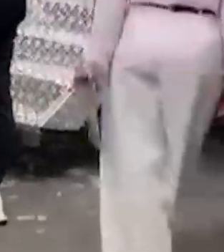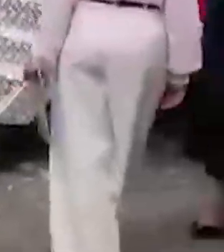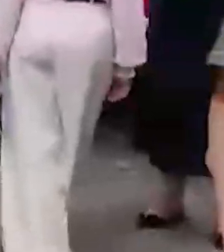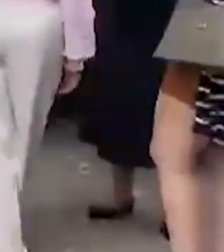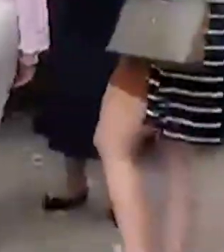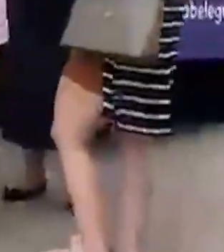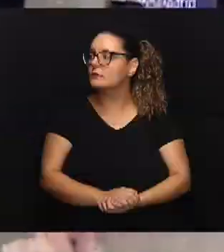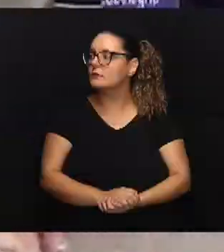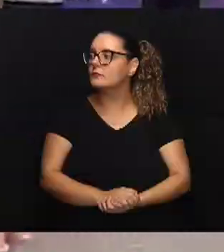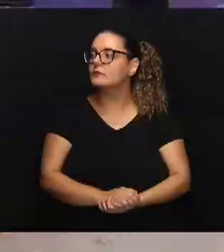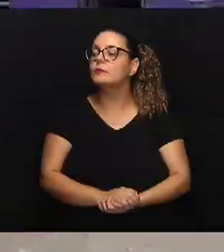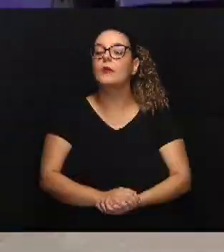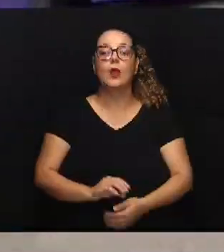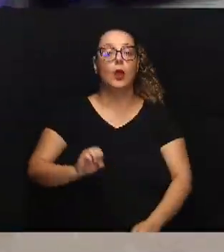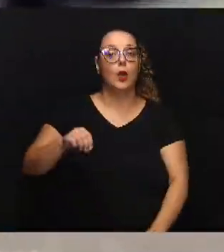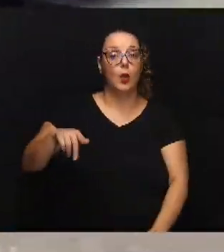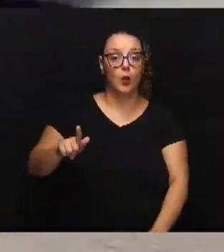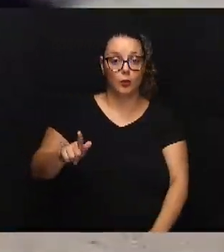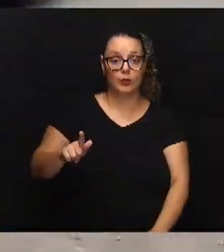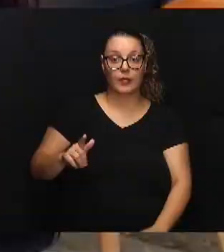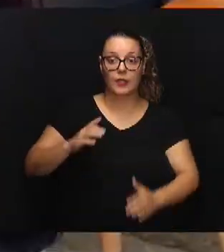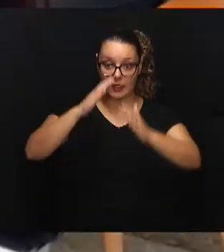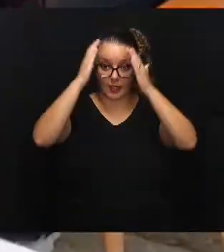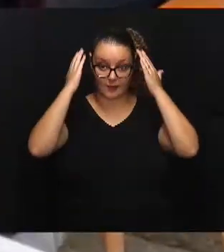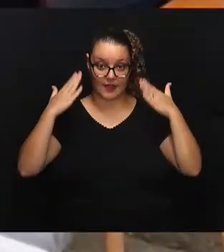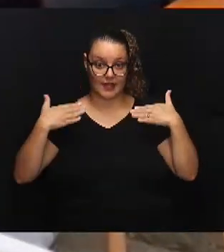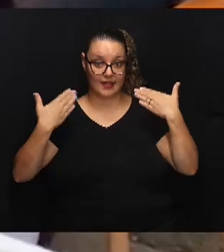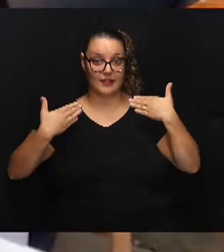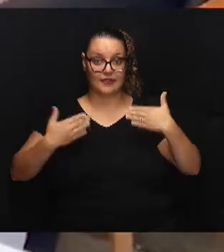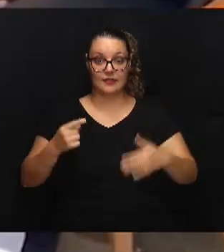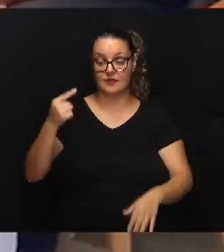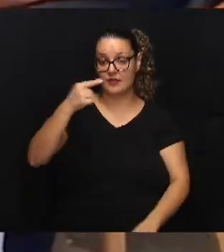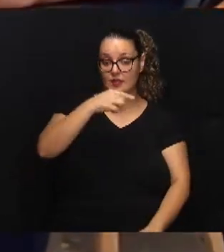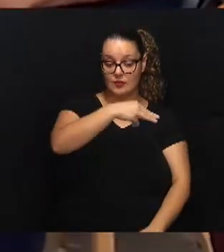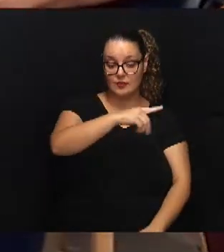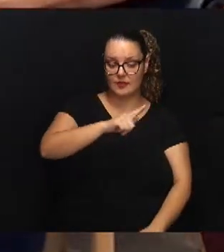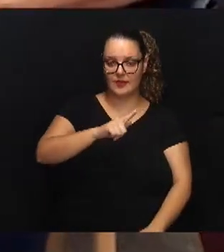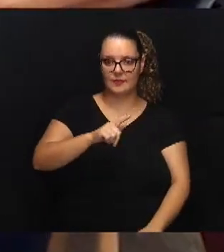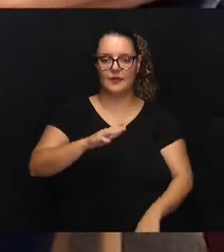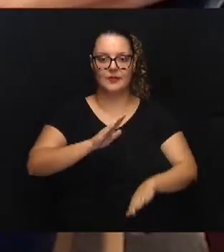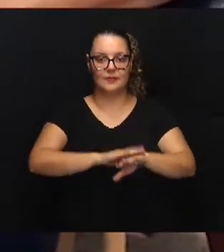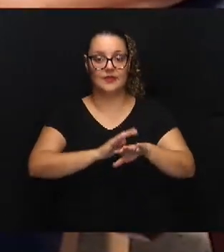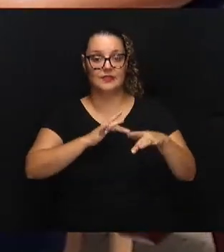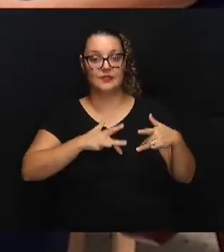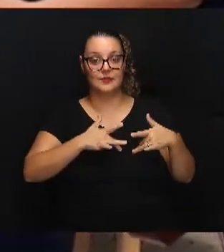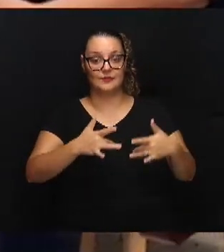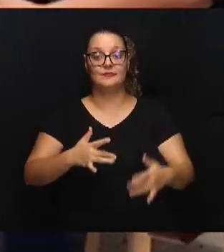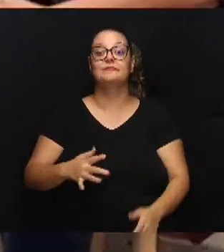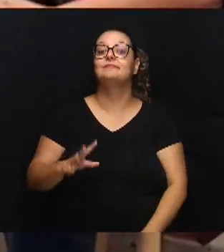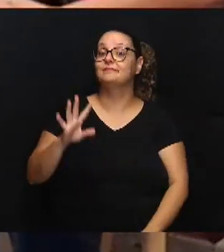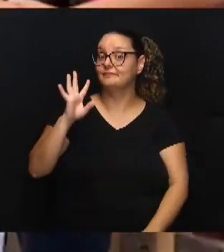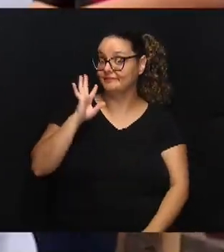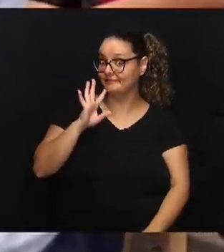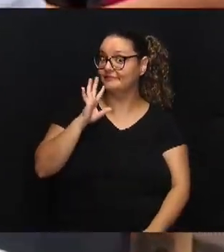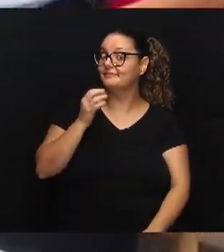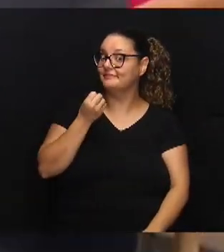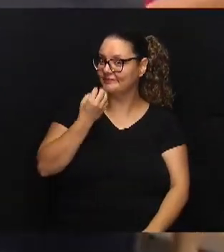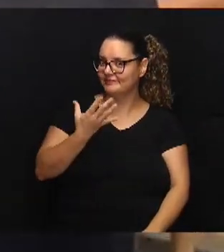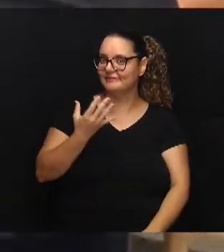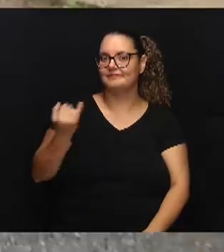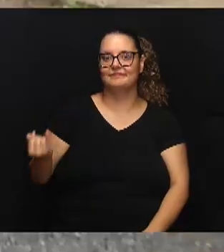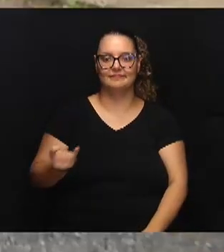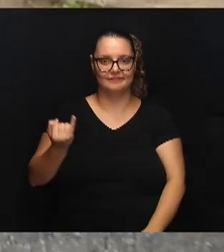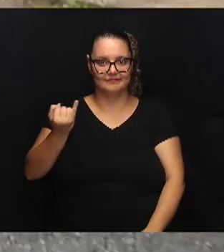A ONG Cabelegria esteve no Mário Gatti para uma ação solidária. Valeu super a pena. Um dia